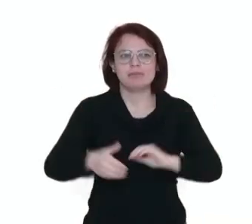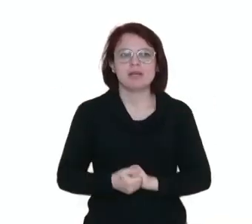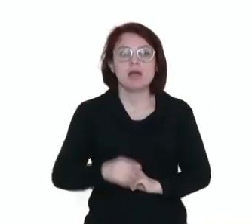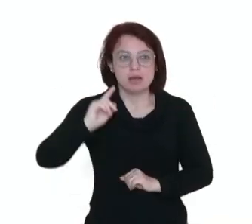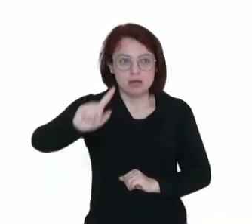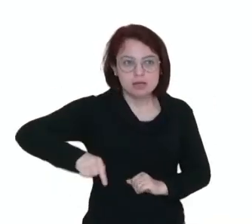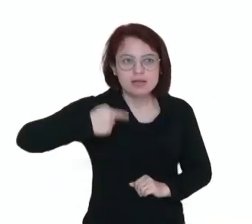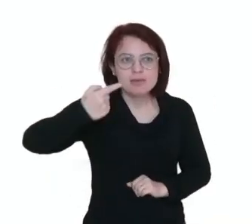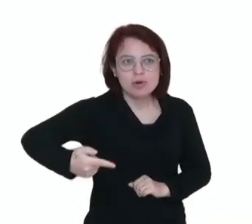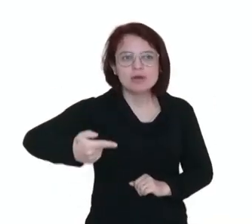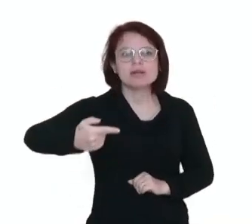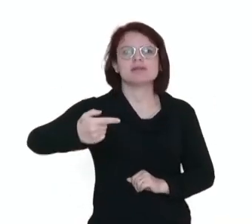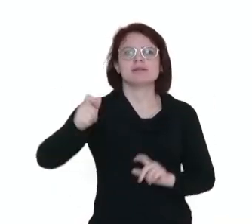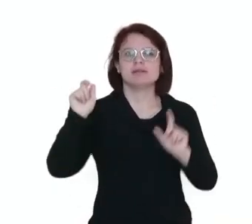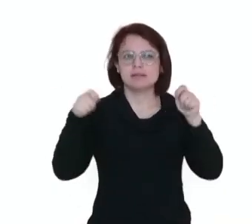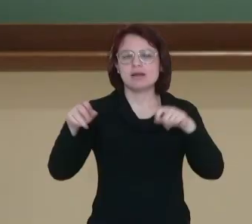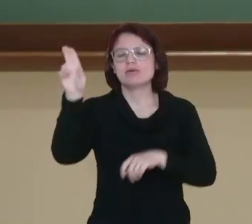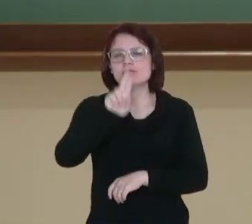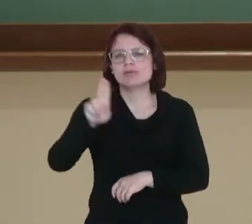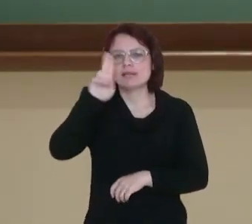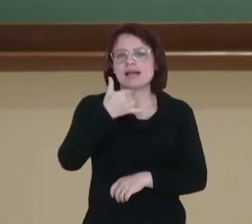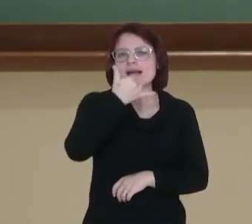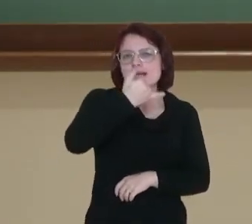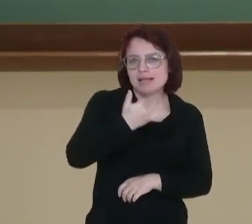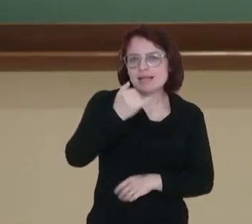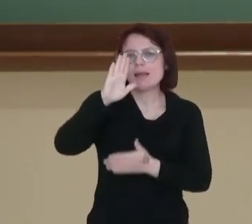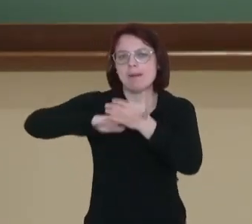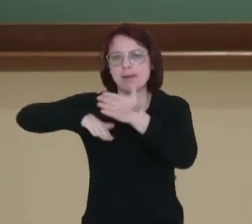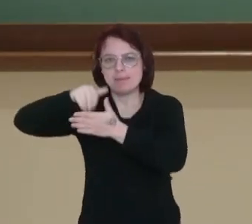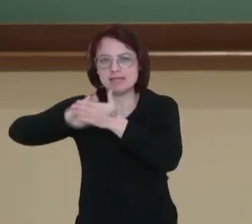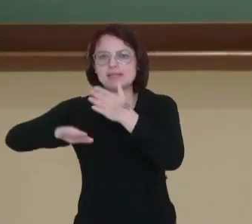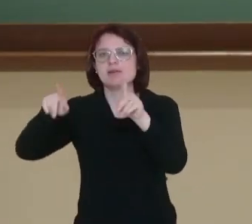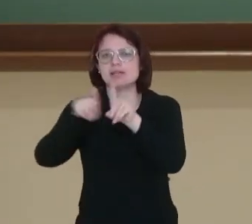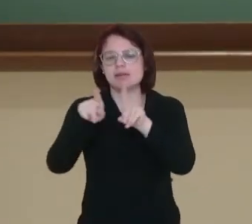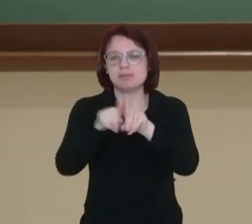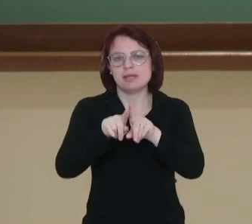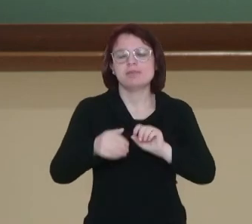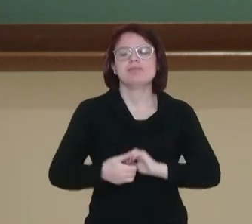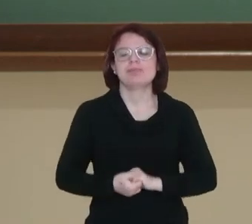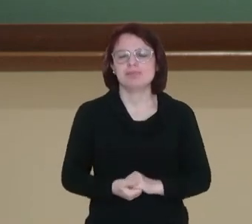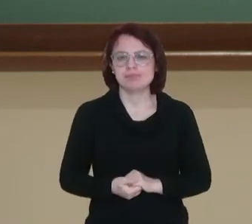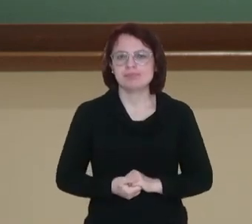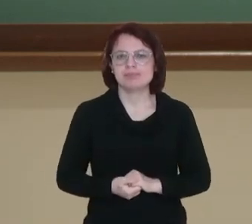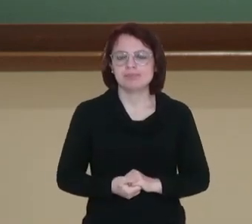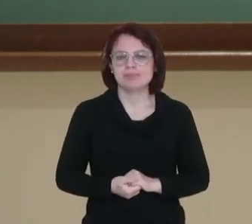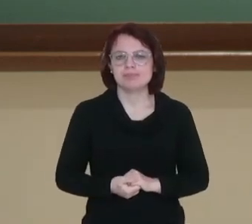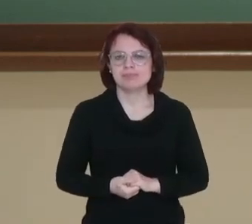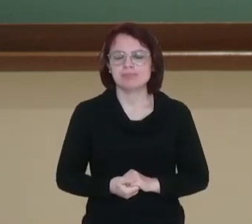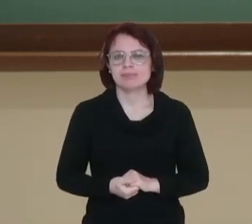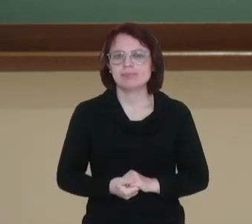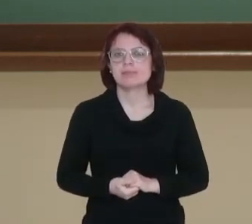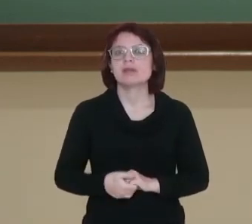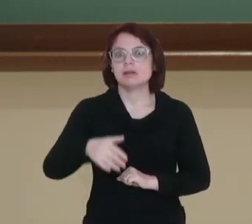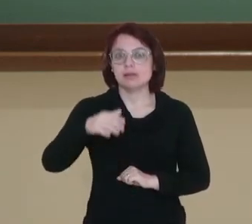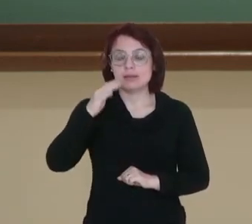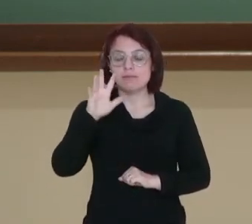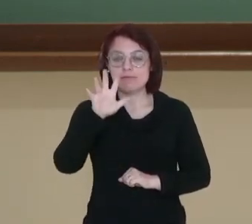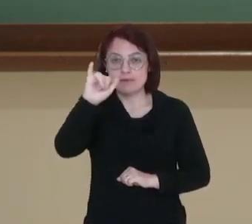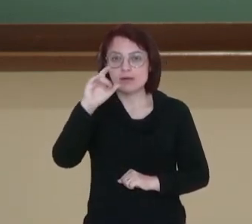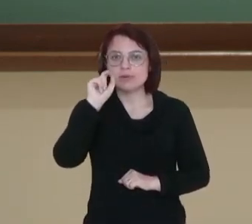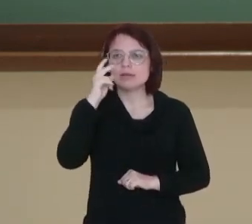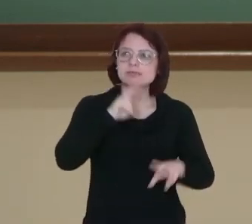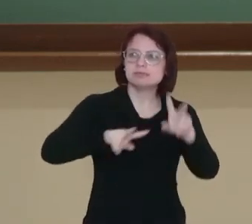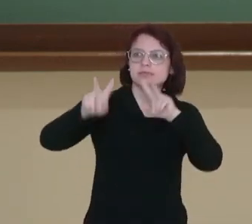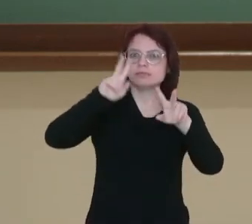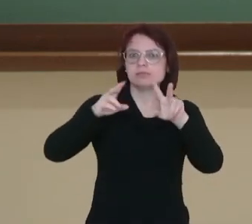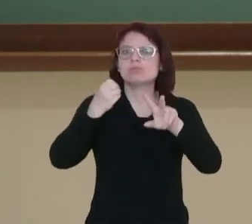de corrigido, pode usar canetas ou pincéis para reforçar, deixar ali o cartaz bastante agradável visualmente também,